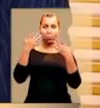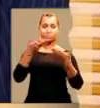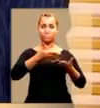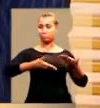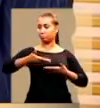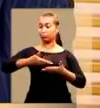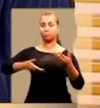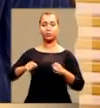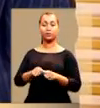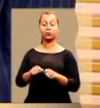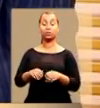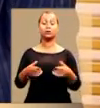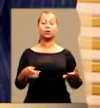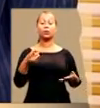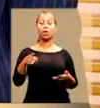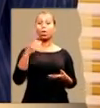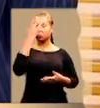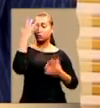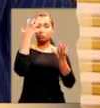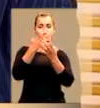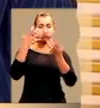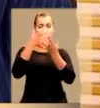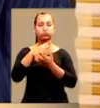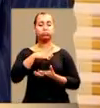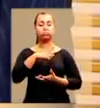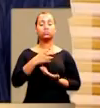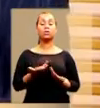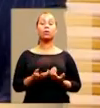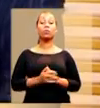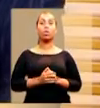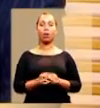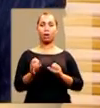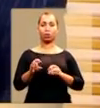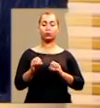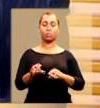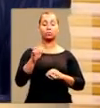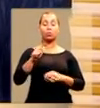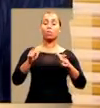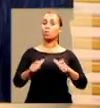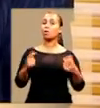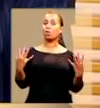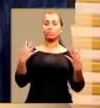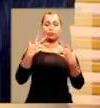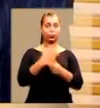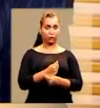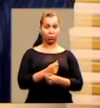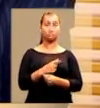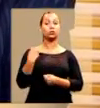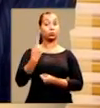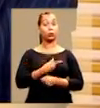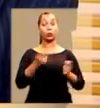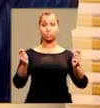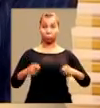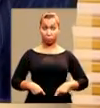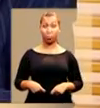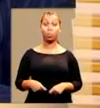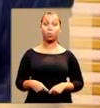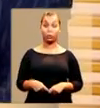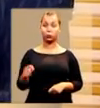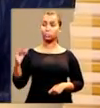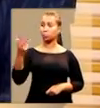colégio, só para os alunos do colégio. Ali a gente começou a se encantar com isso. Então, por exemplo, a educação é um lugar fantástico aonde a gente